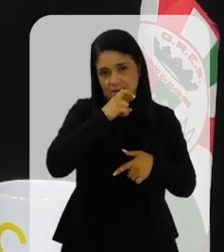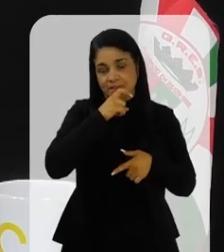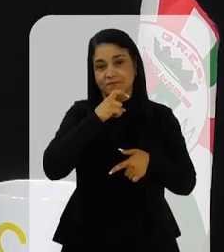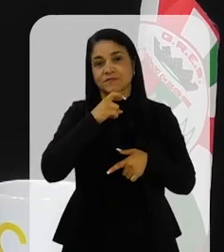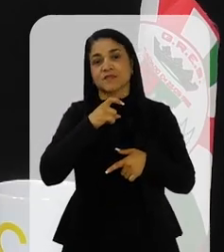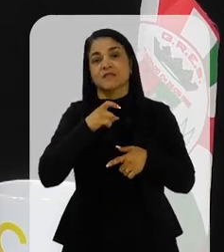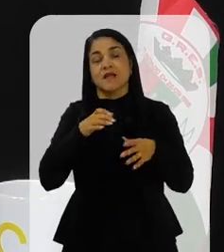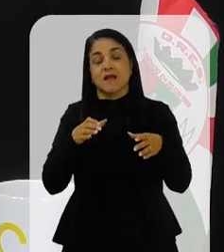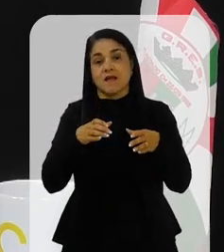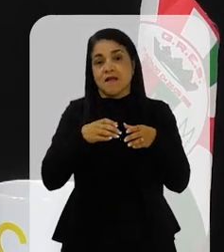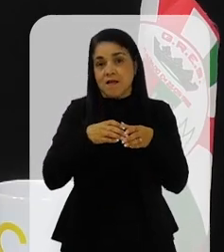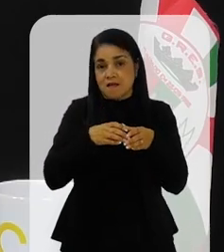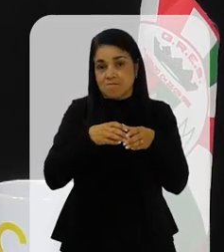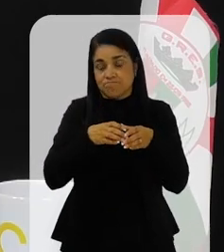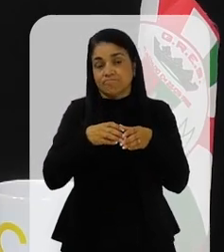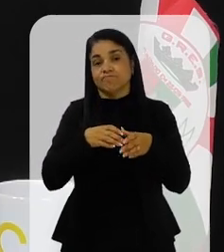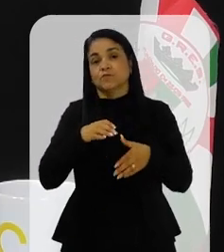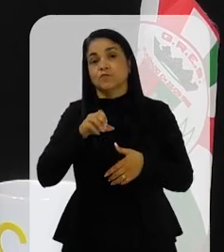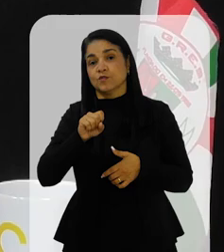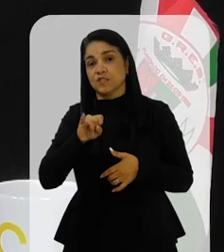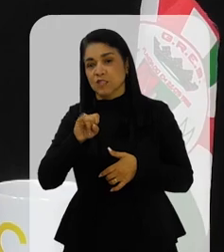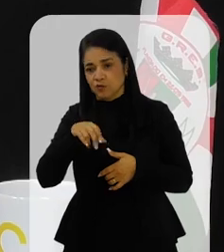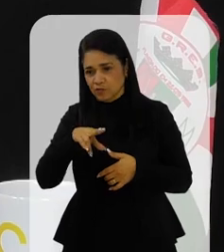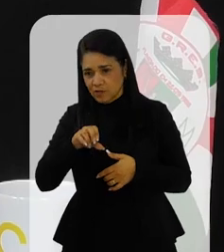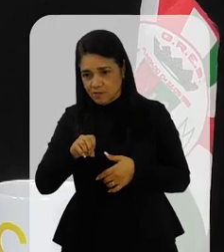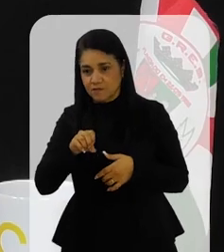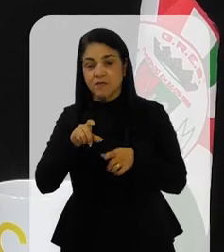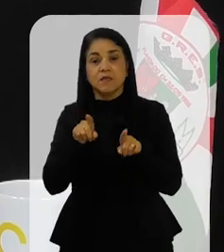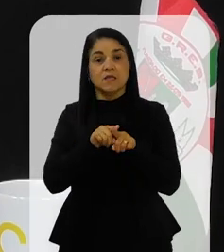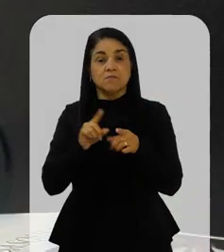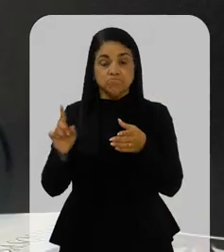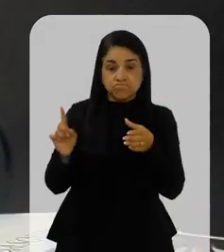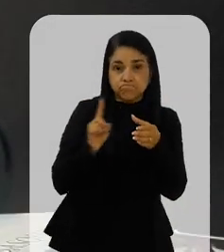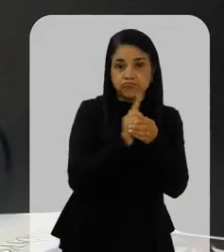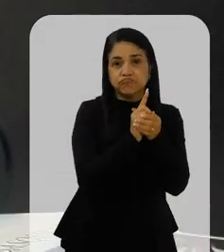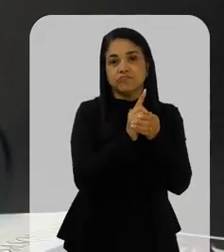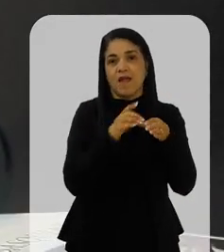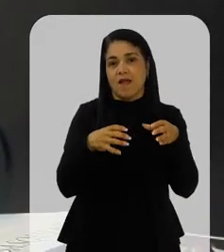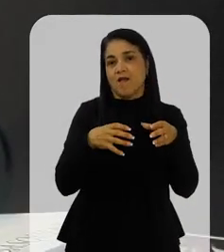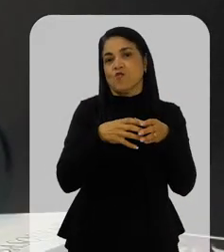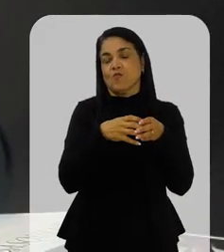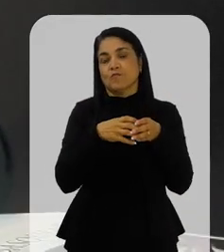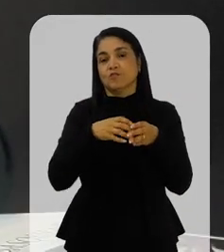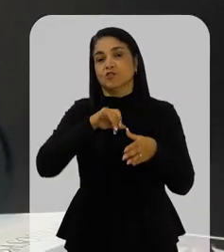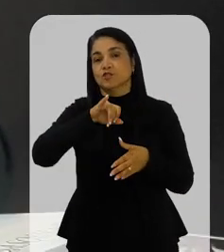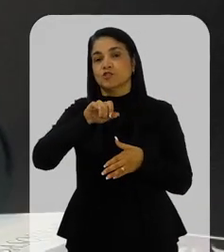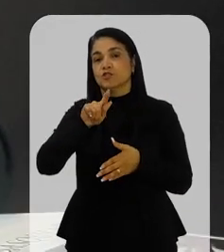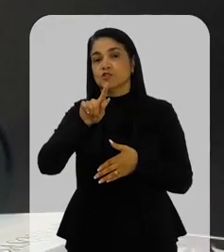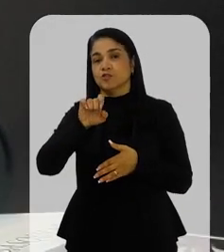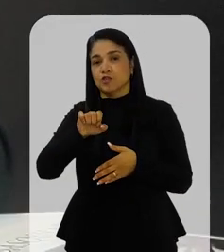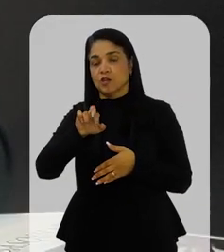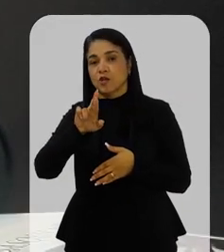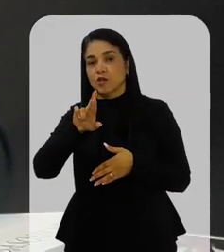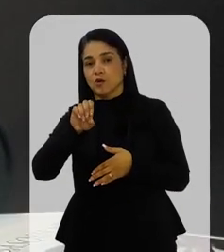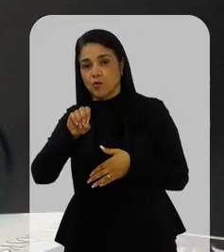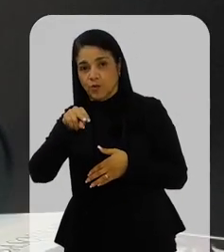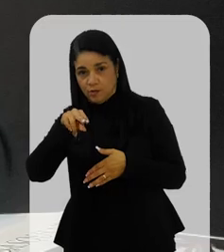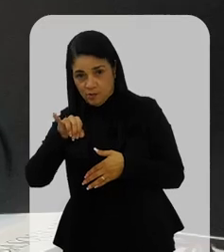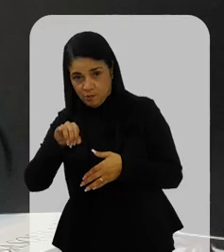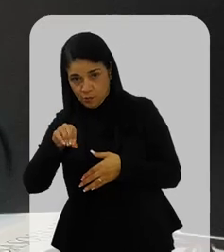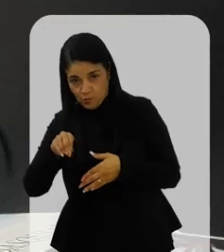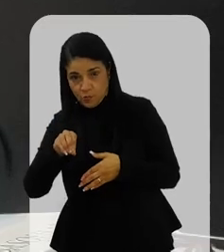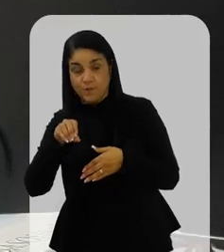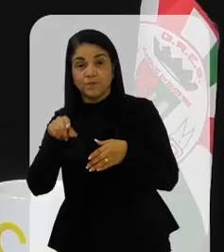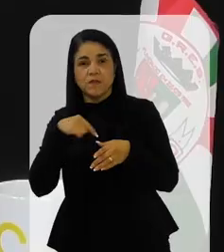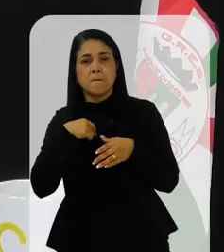na ala do Chino e depois eu entrei para a ala do Jerônimo. Que o Jerônimo já tinha... Jerônimo é um grande mestre-sala da Portela. Sim,